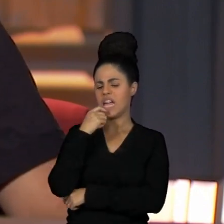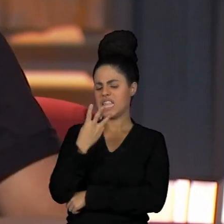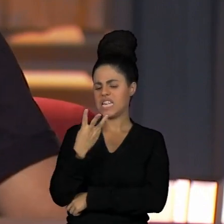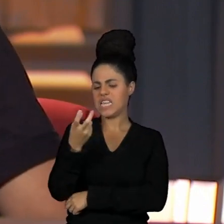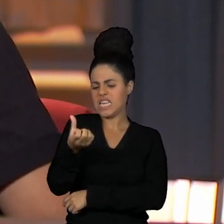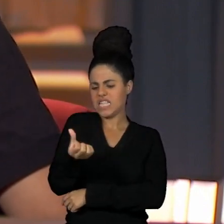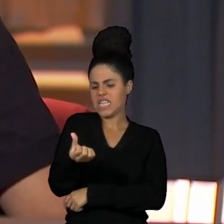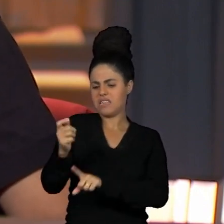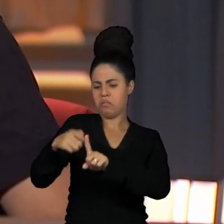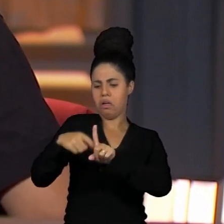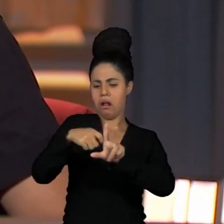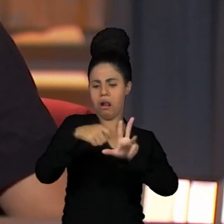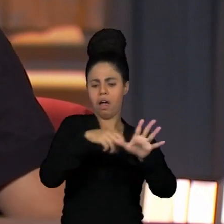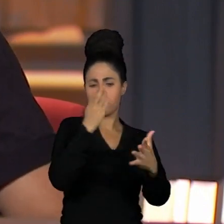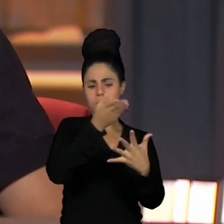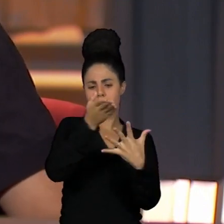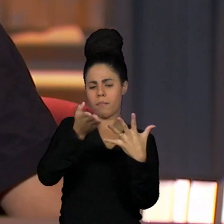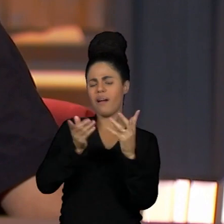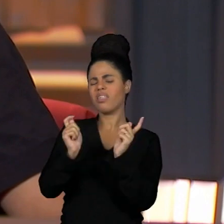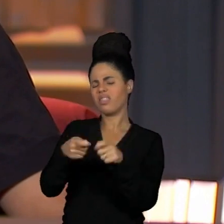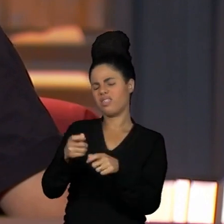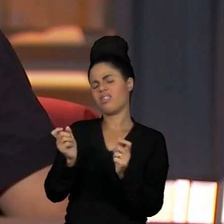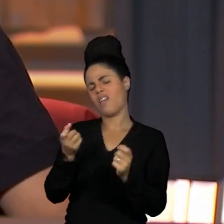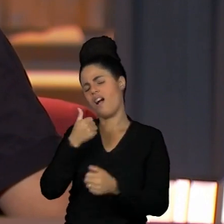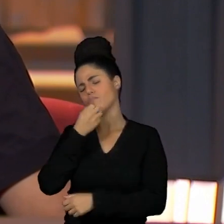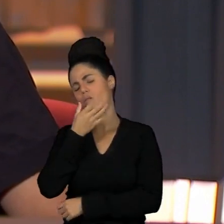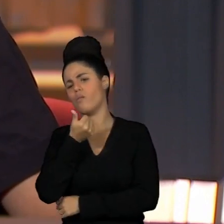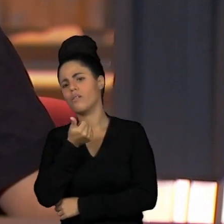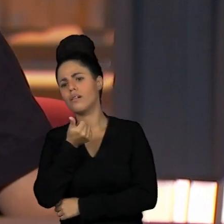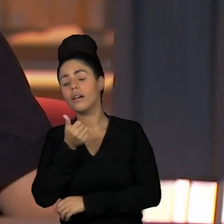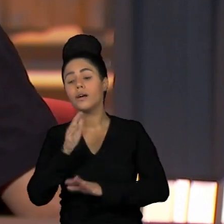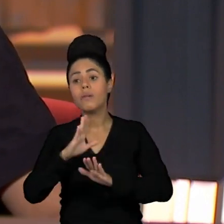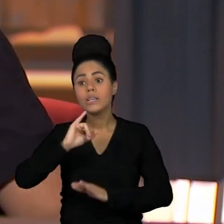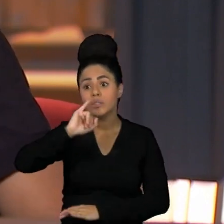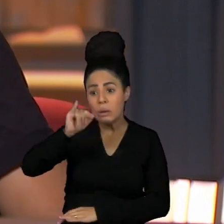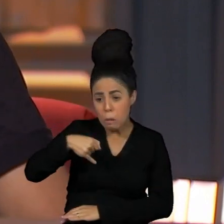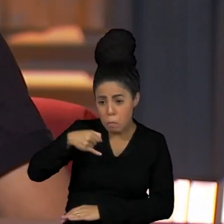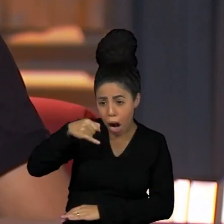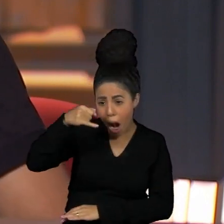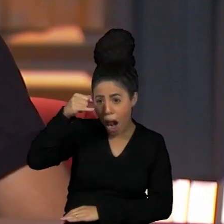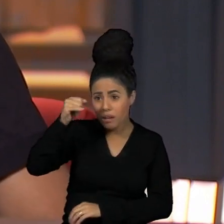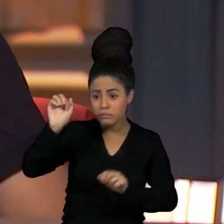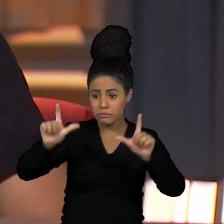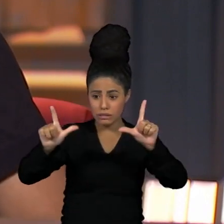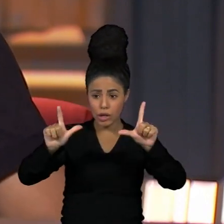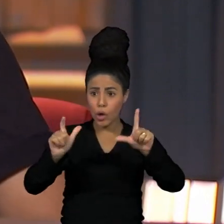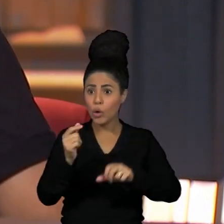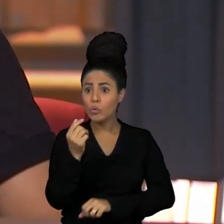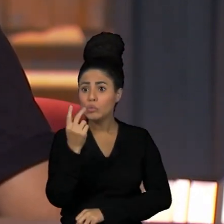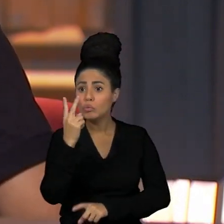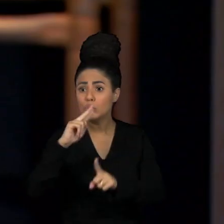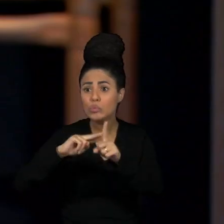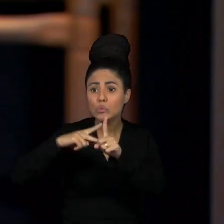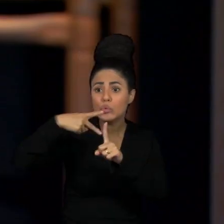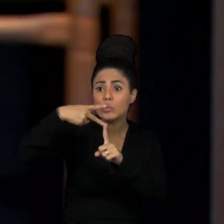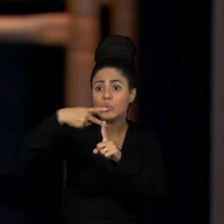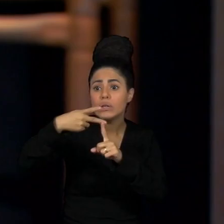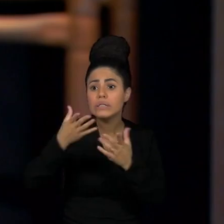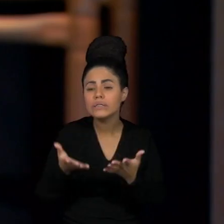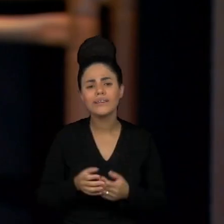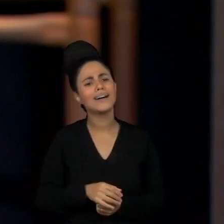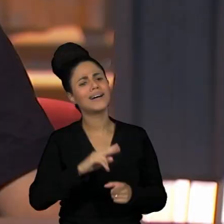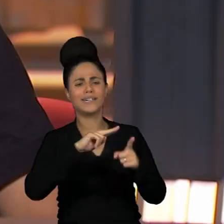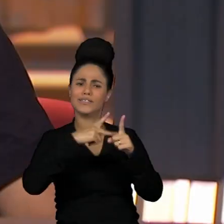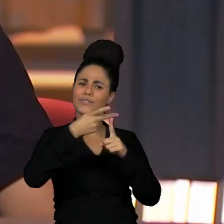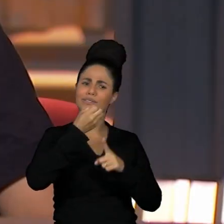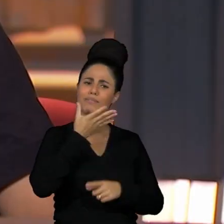36 meses. E aí tem um pouquinho de juros embutido. Quando vai ver, a pessoa pagou 2 TV. 2, você está sendo bonzinho.